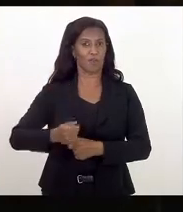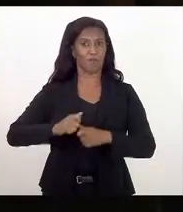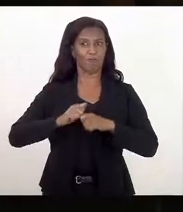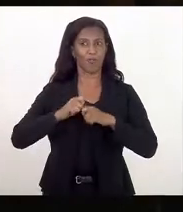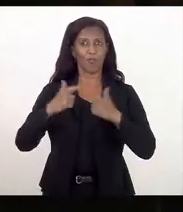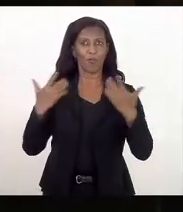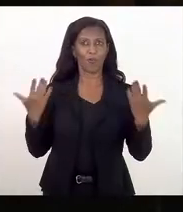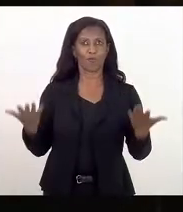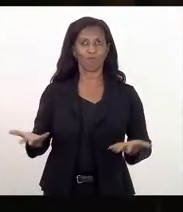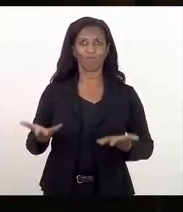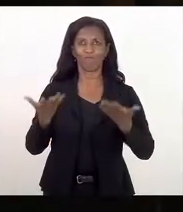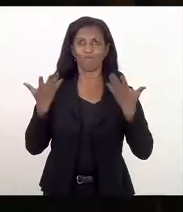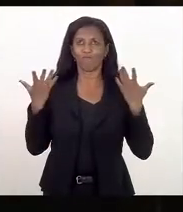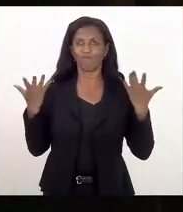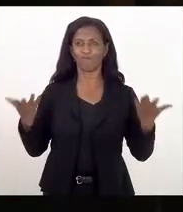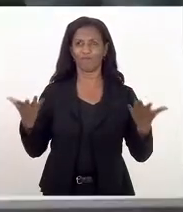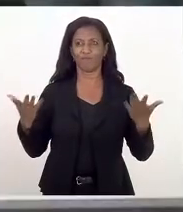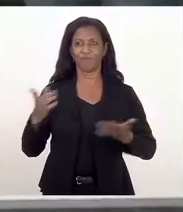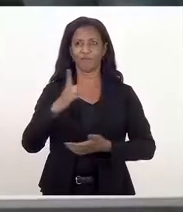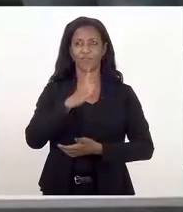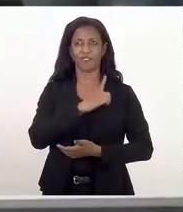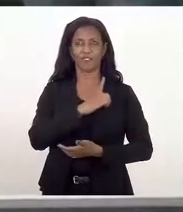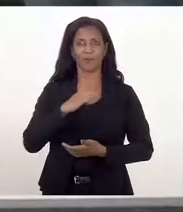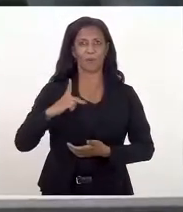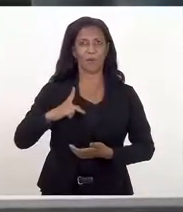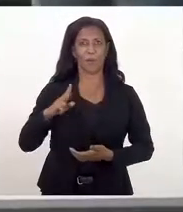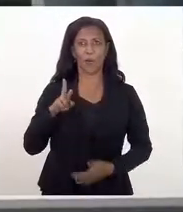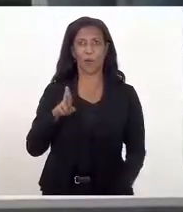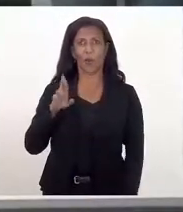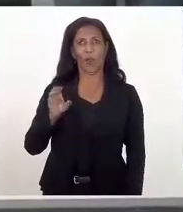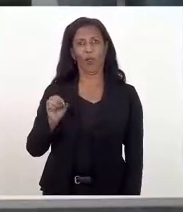que foi o defensor Rodrigo Pacheco.